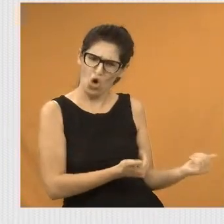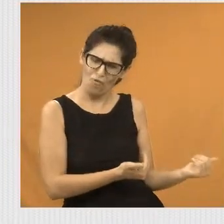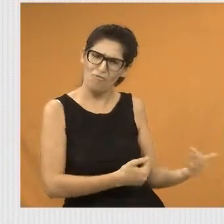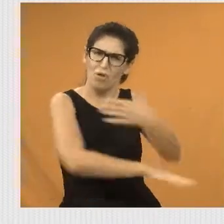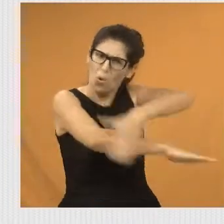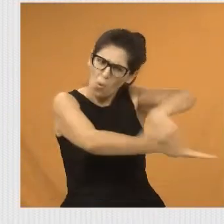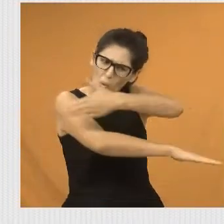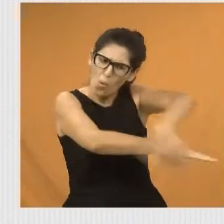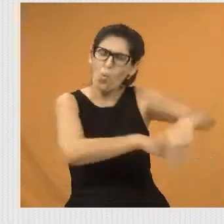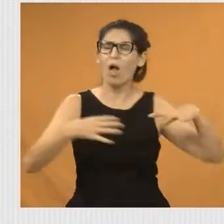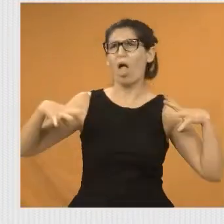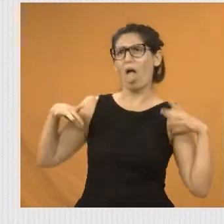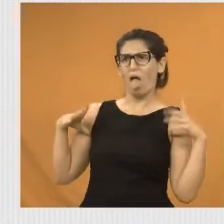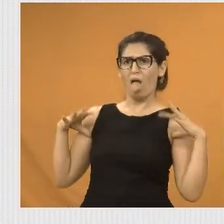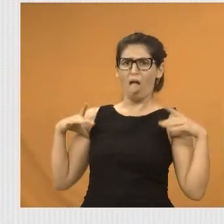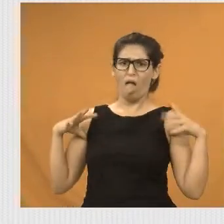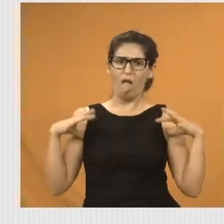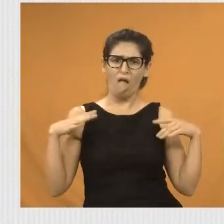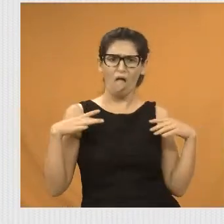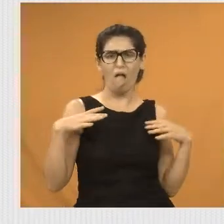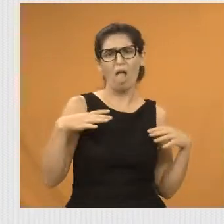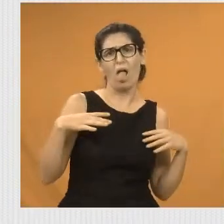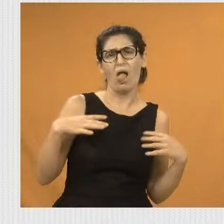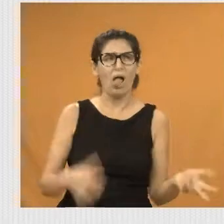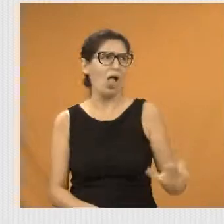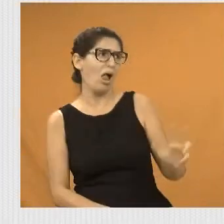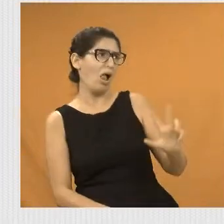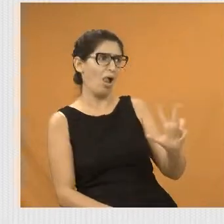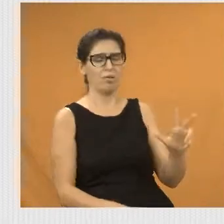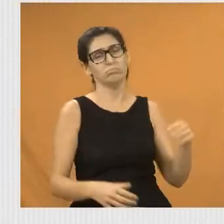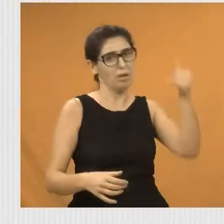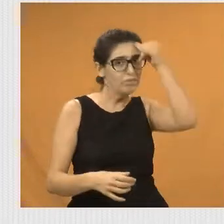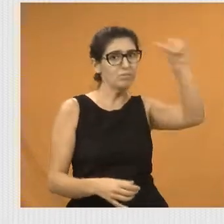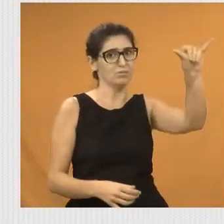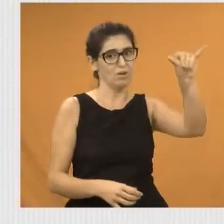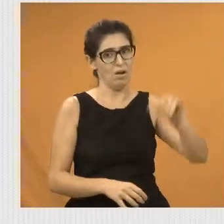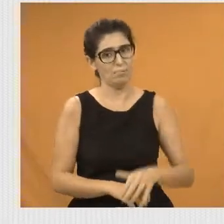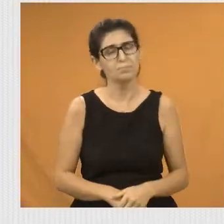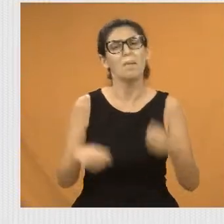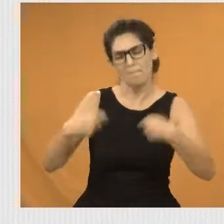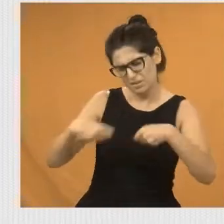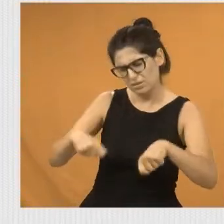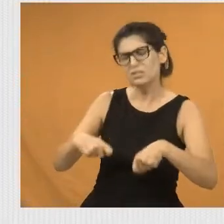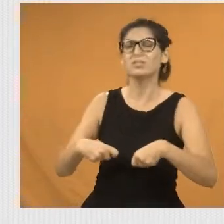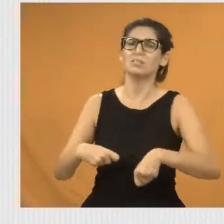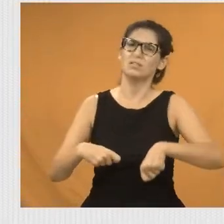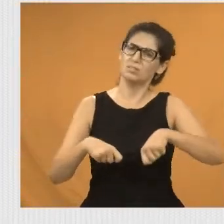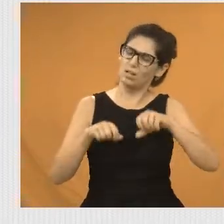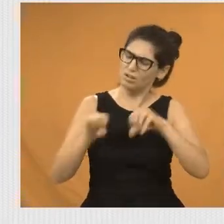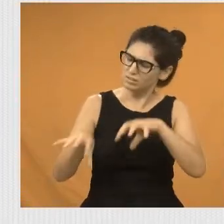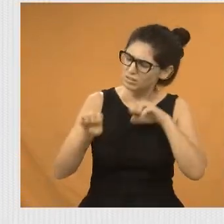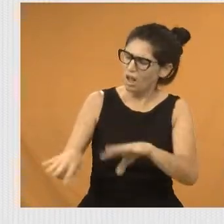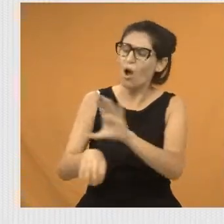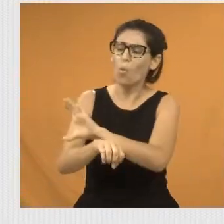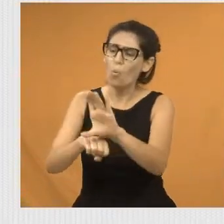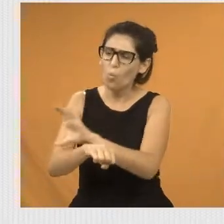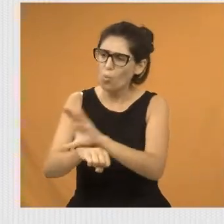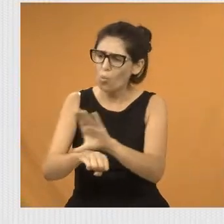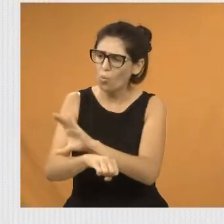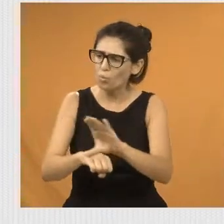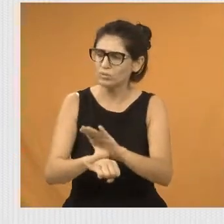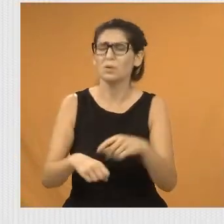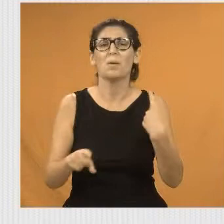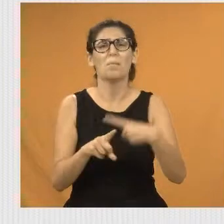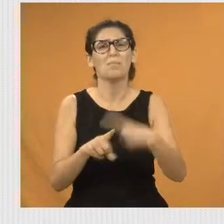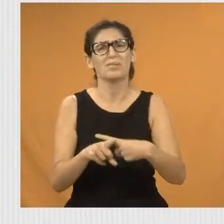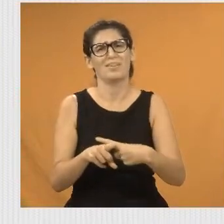Vera, nós não temos onde jogar bola, nós não temos onde fazer o curso profissionalizante. Não tem condições de ir na cidade para fazer curso